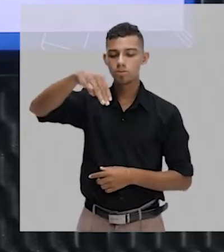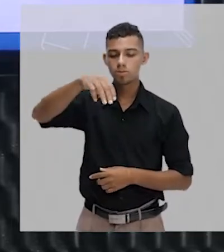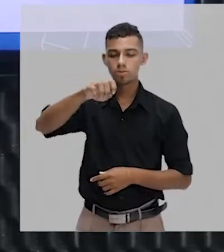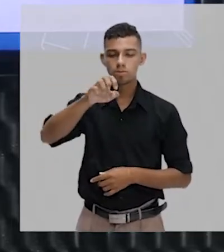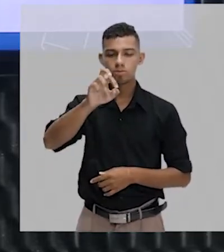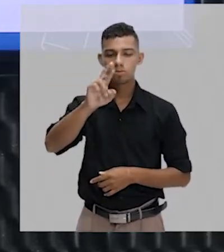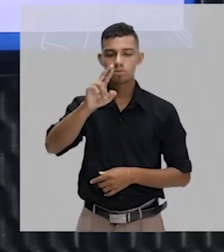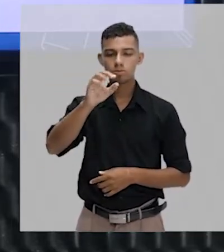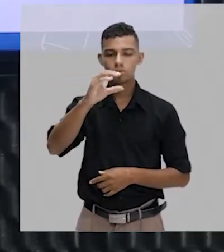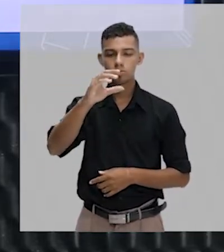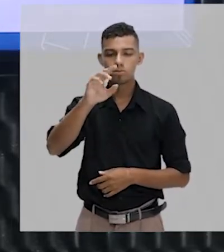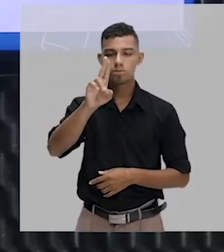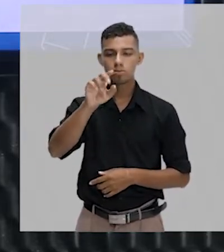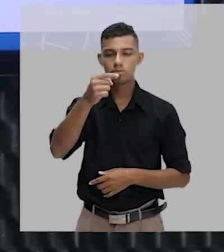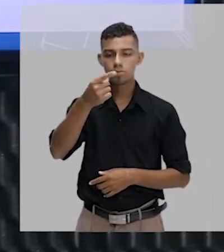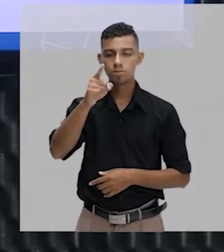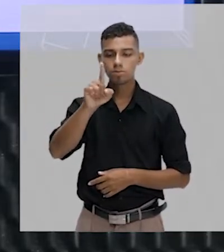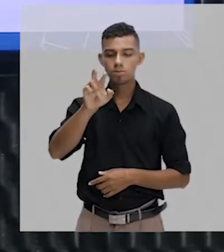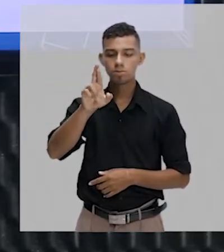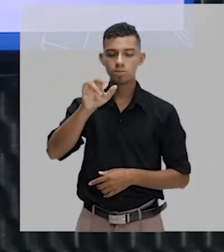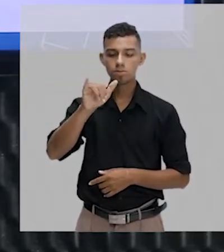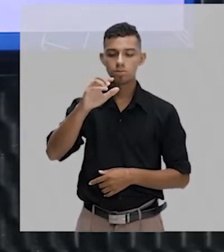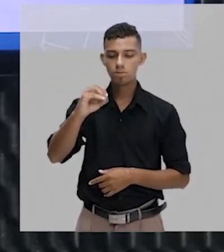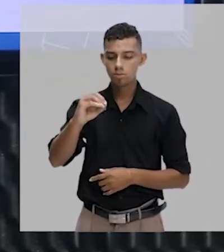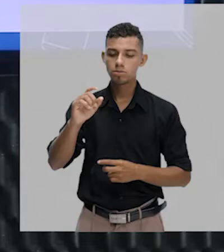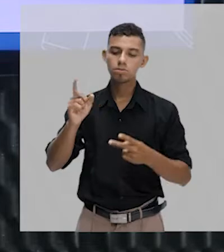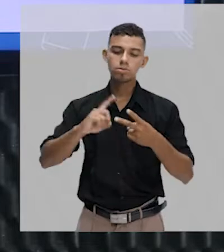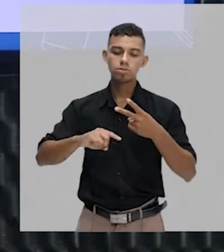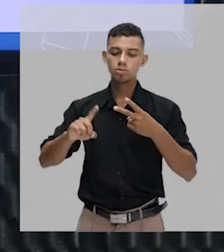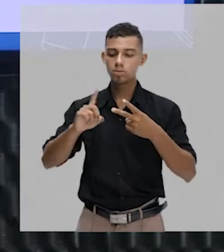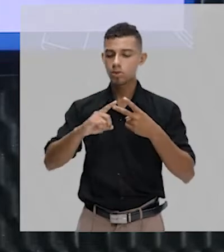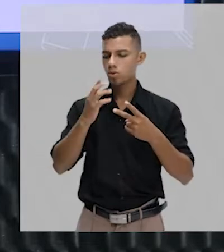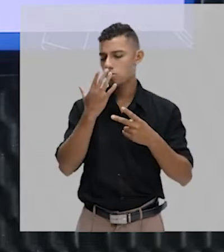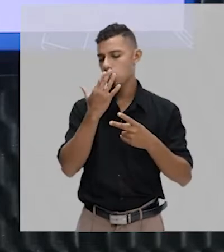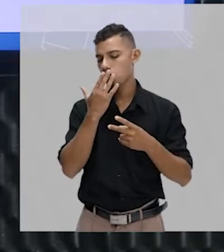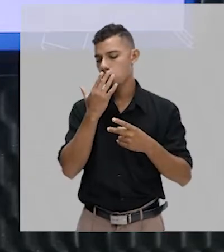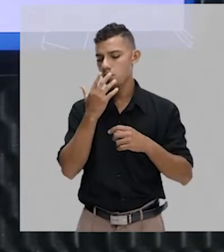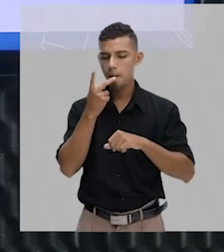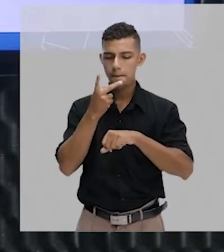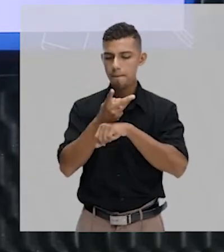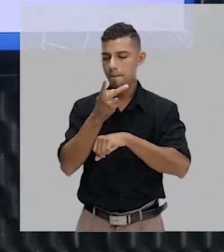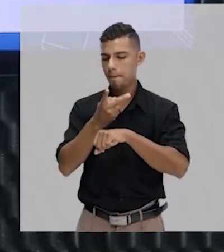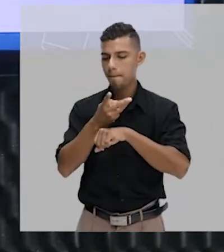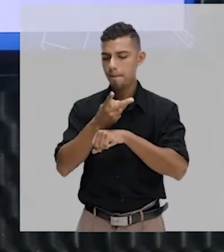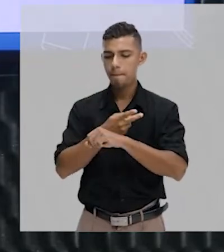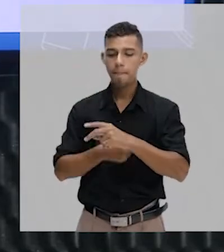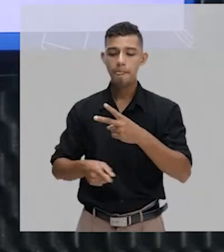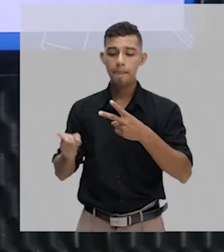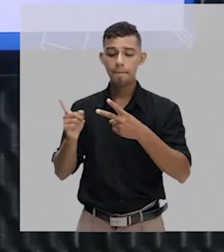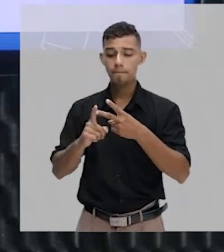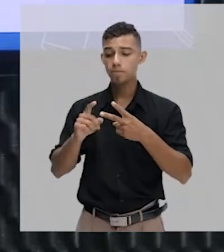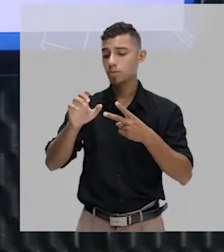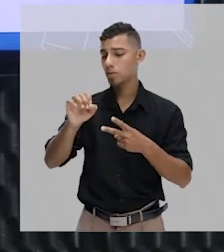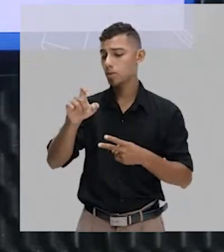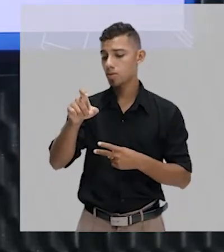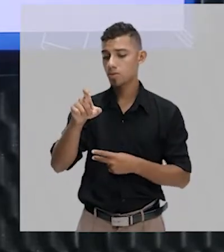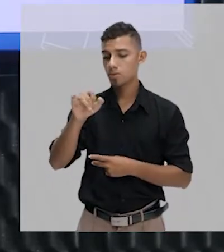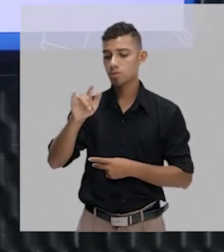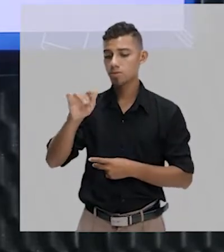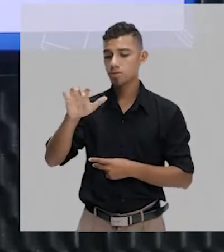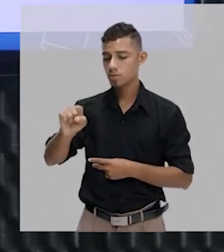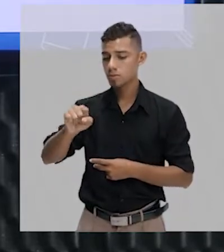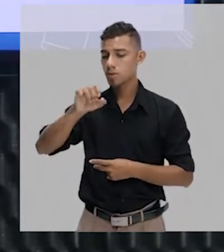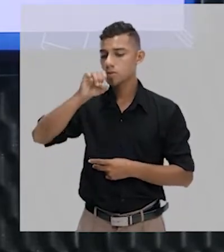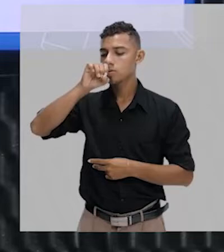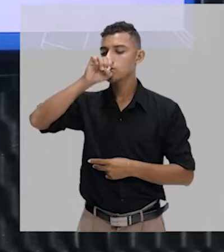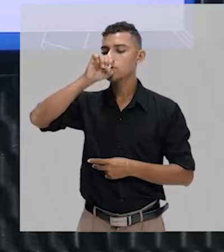cor prateada, e o oxigênio, que é incolor, certo? Então, esses produtos, né,